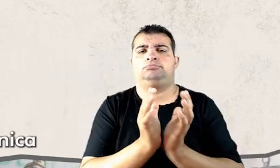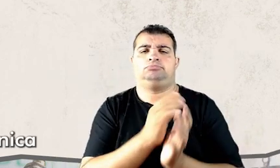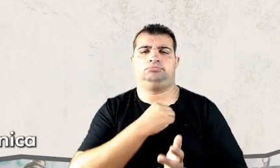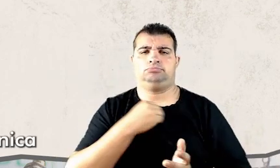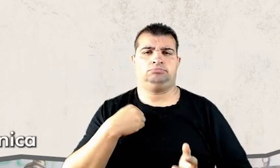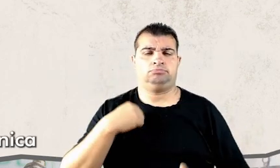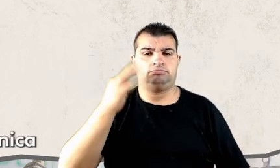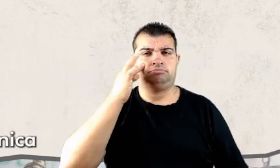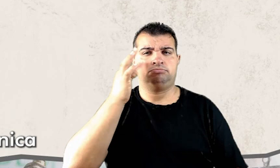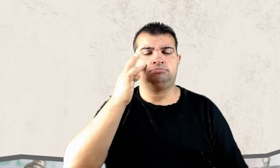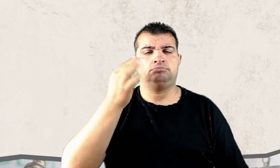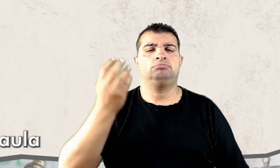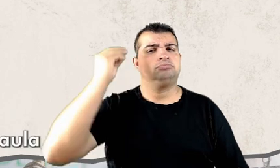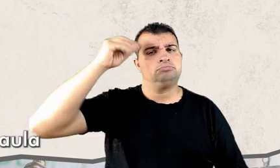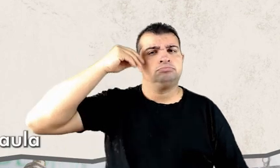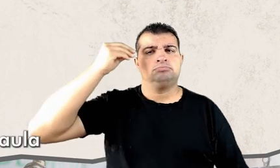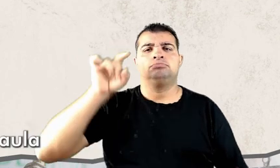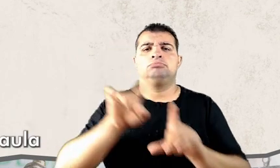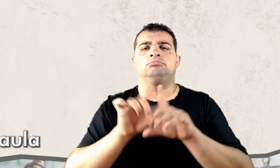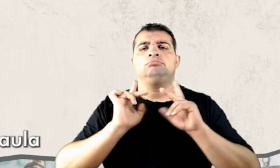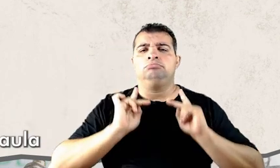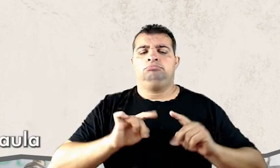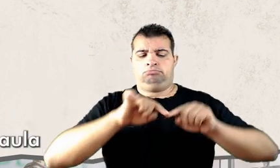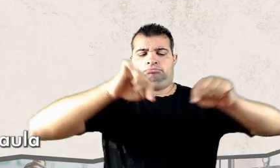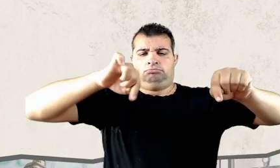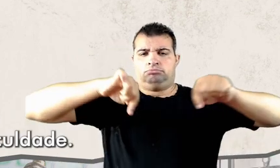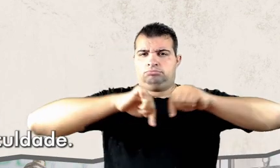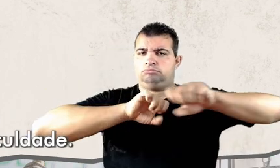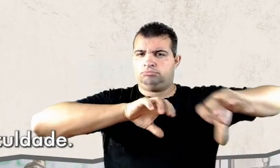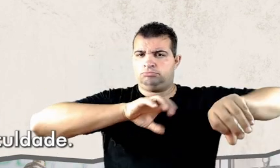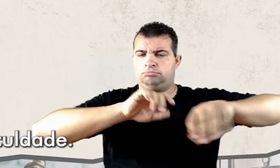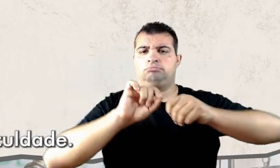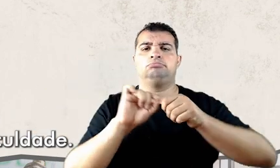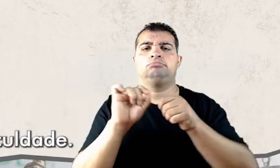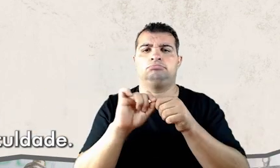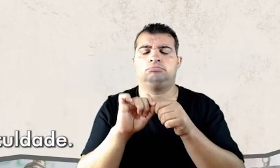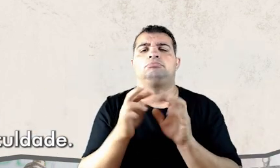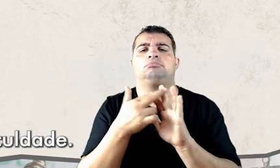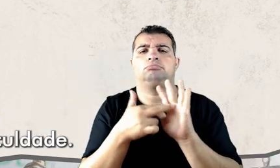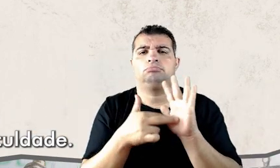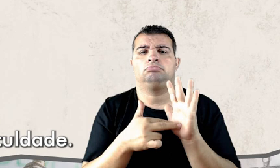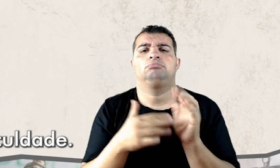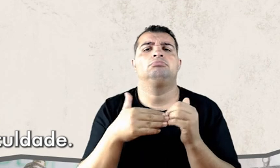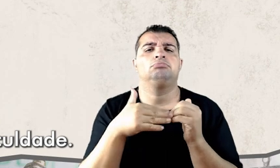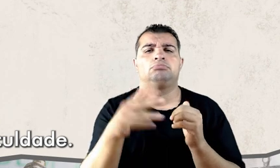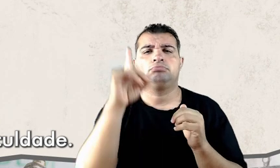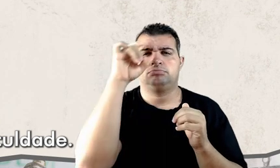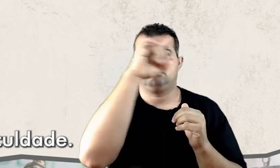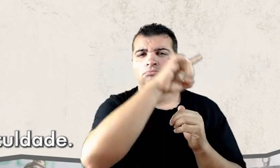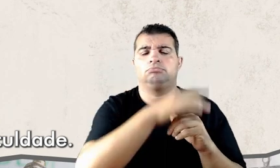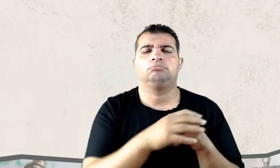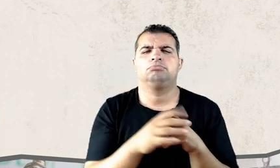classe médica, psicotécnica e de quem estava nas salas de aula faz com que o caminho da regulamentação seja de